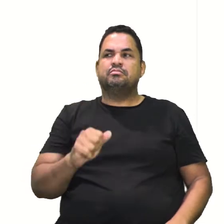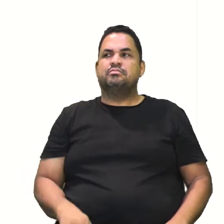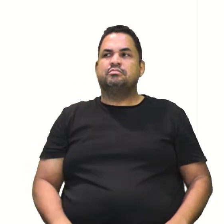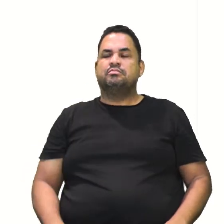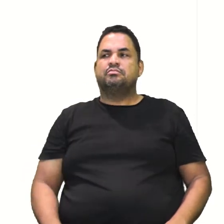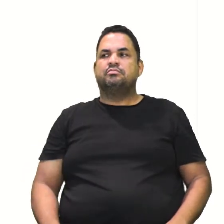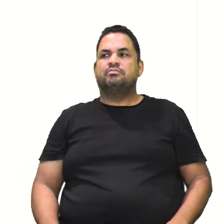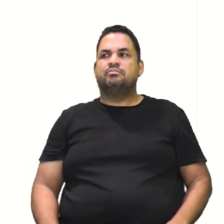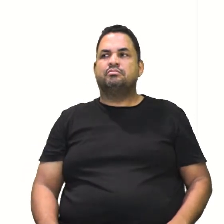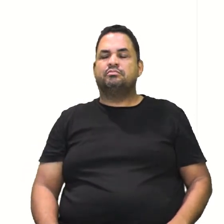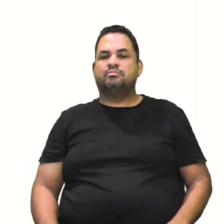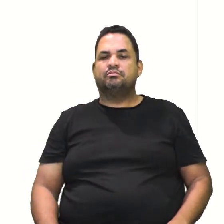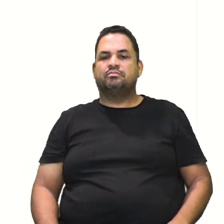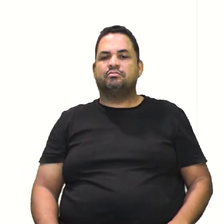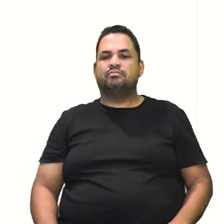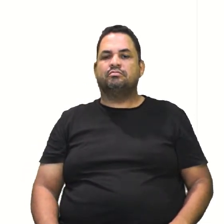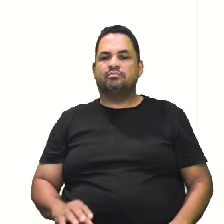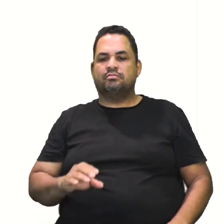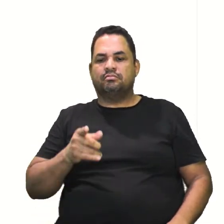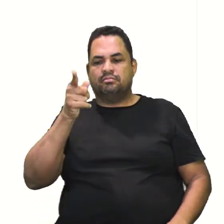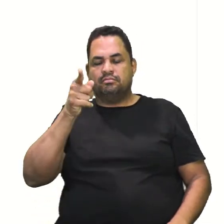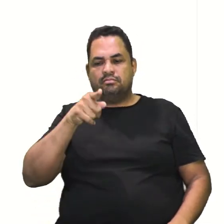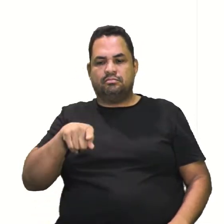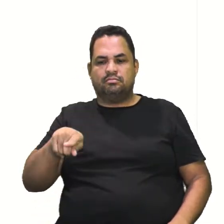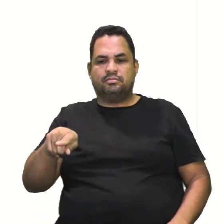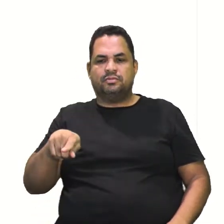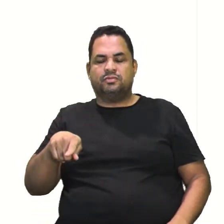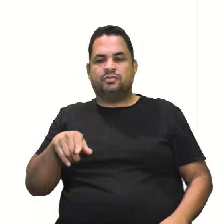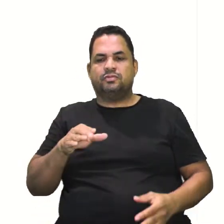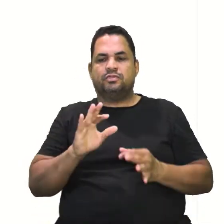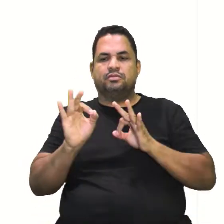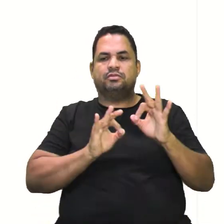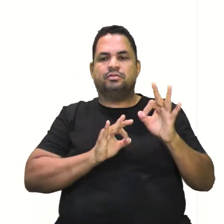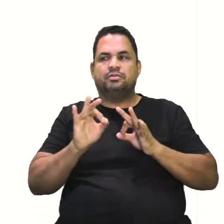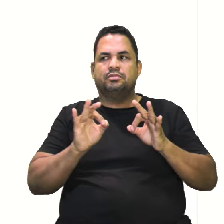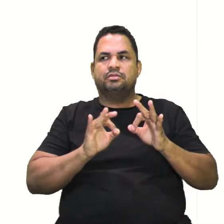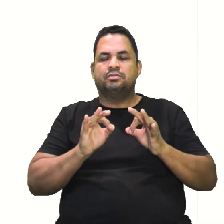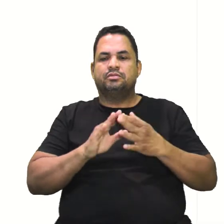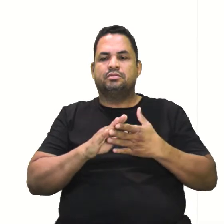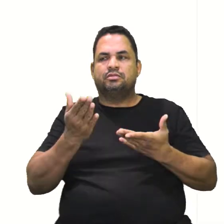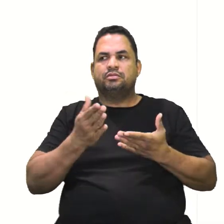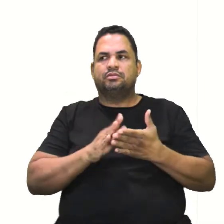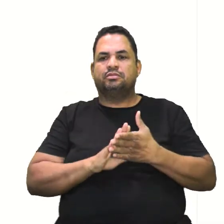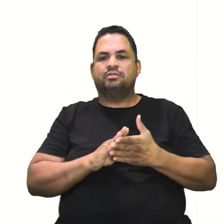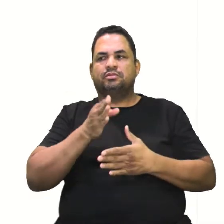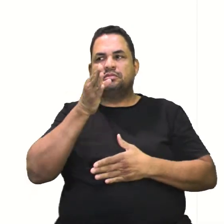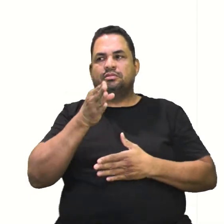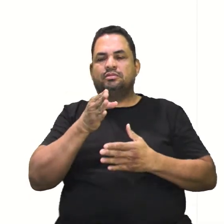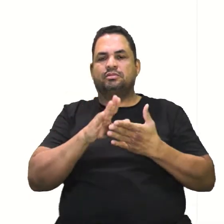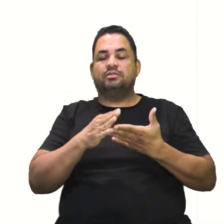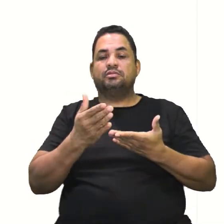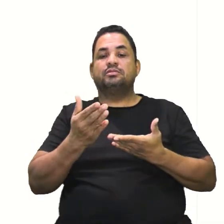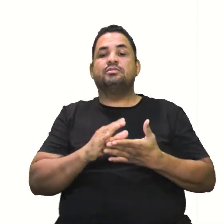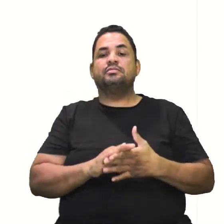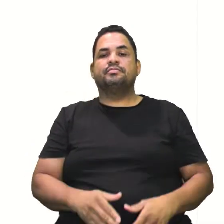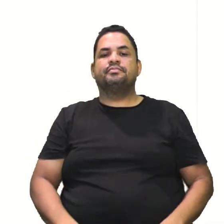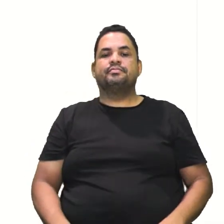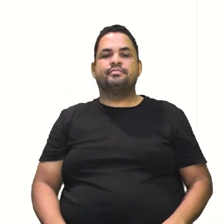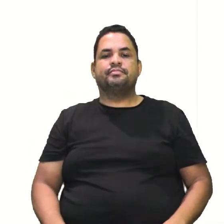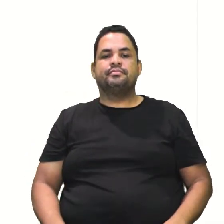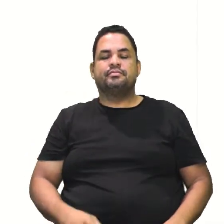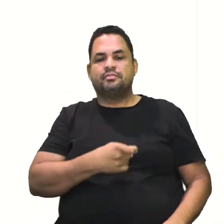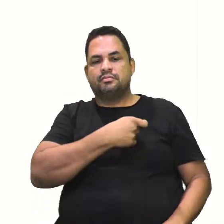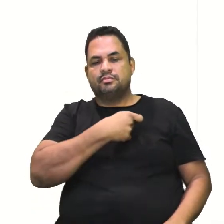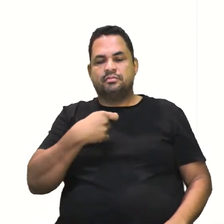que a nossa hipérbole foi traçada de maneira horizontal. O eixo real é horizontal. Então quem predomina é o